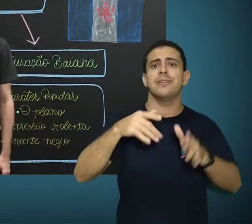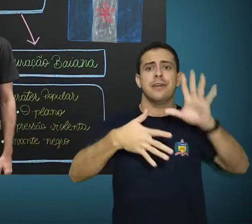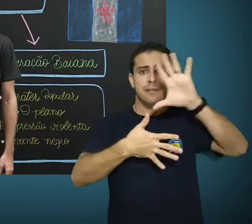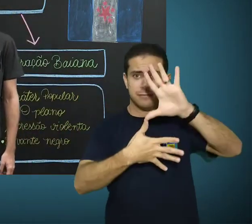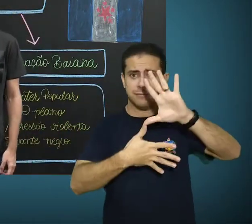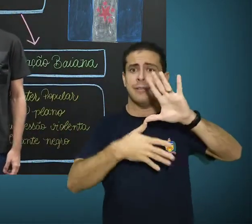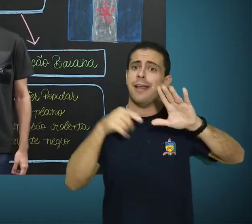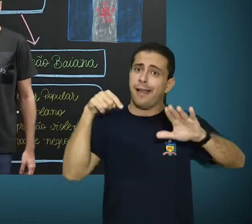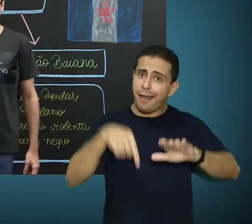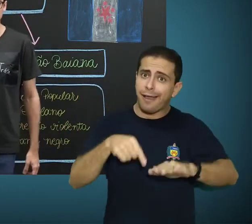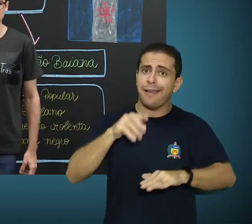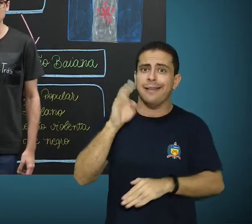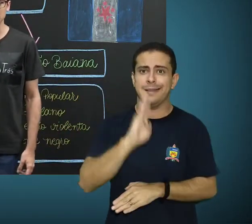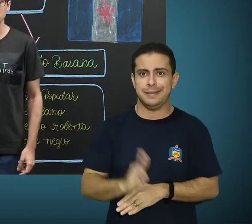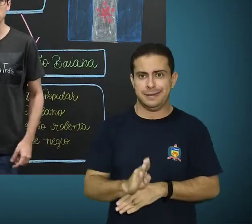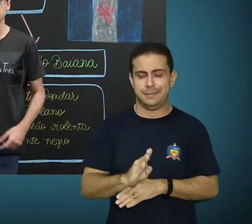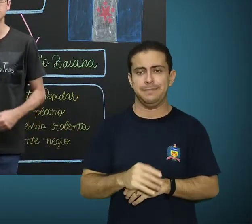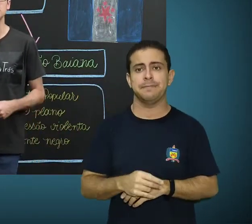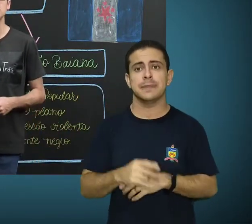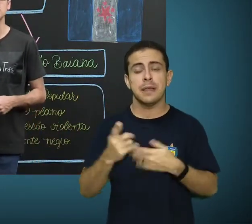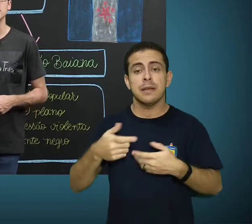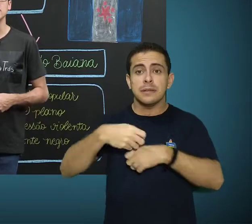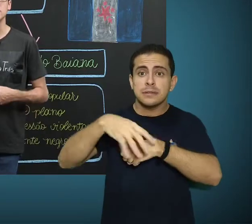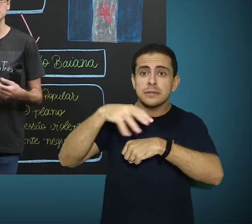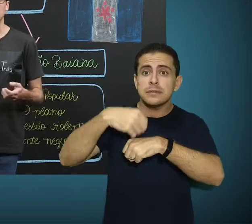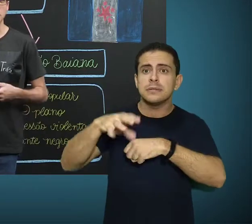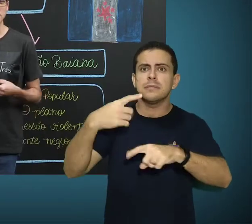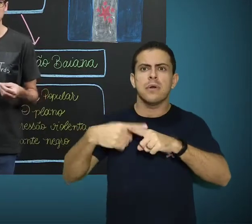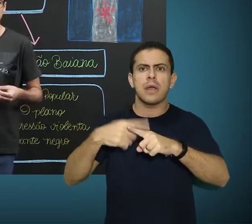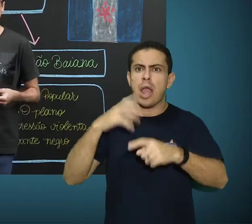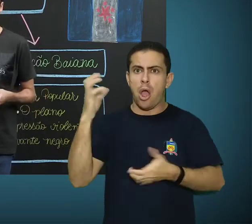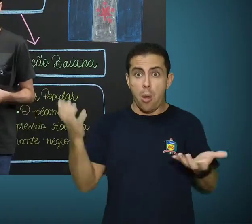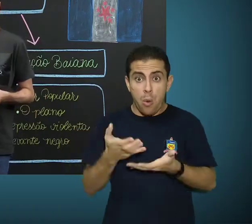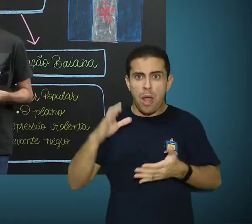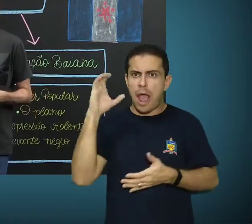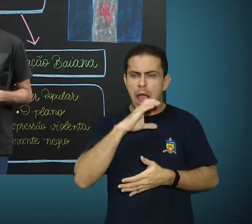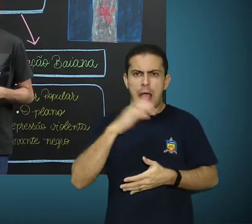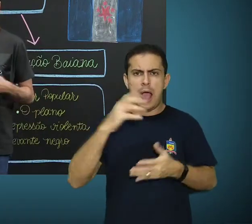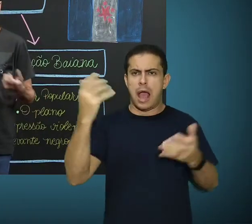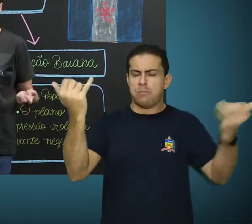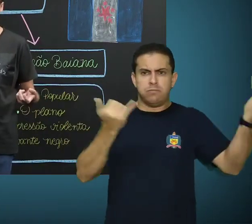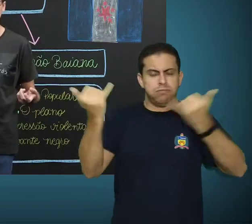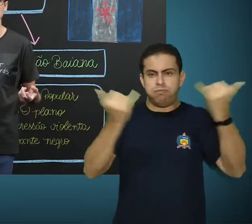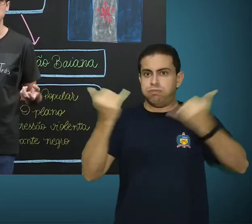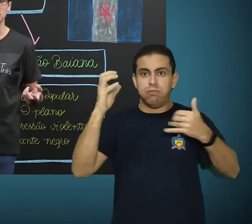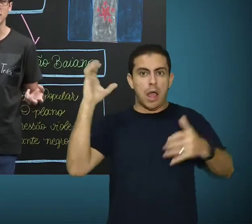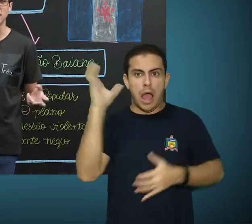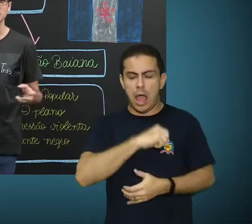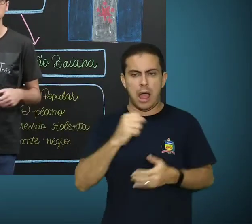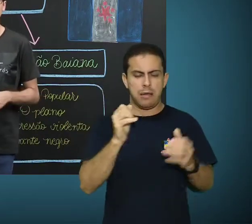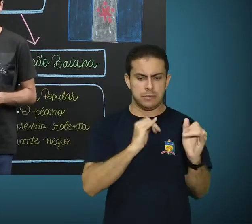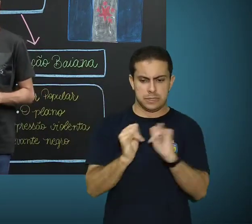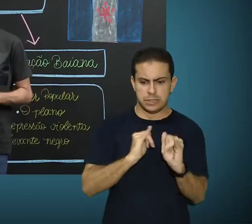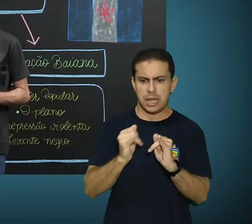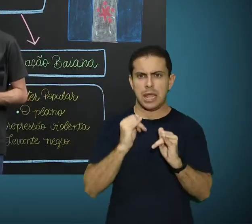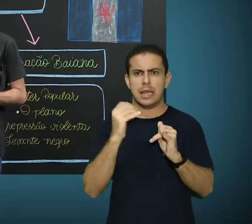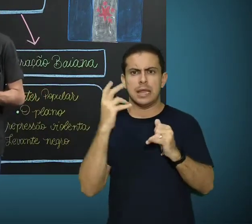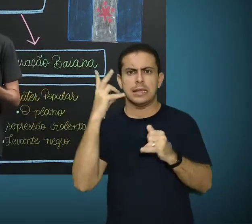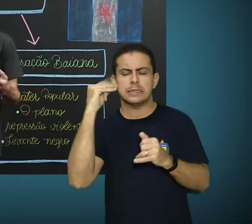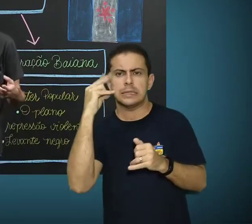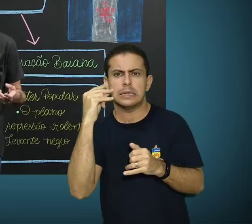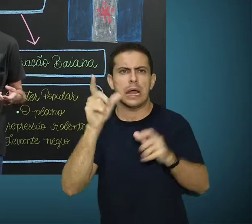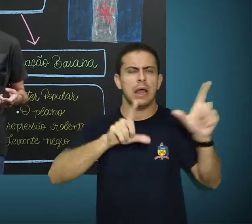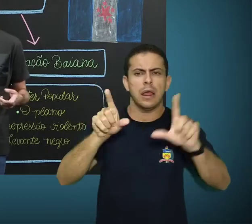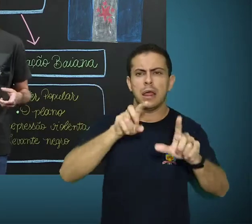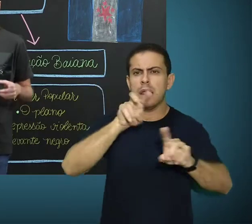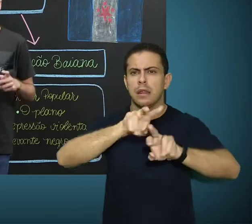Brasil. Vale a gente comentar isso, porque hoje em dia tem muita rapidez de informação, a gente recebe as coisas pela internet, no celular,